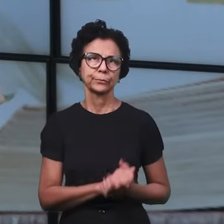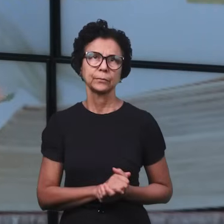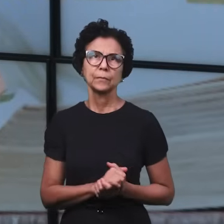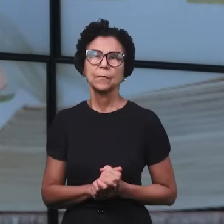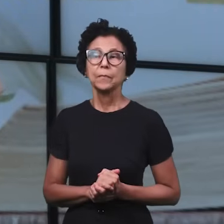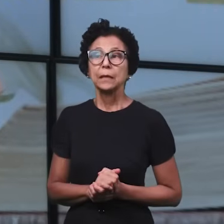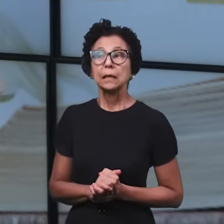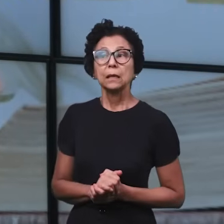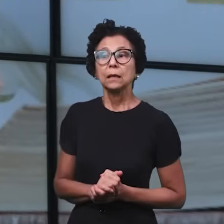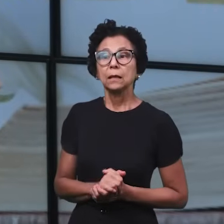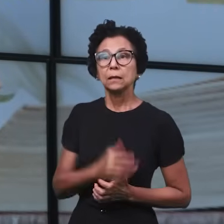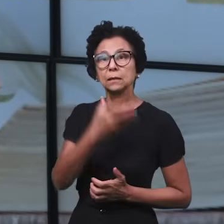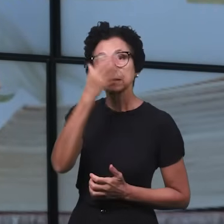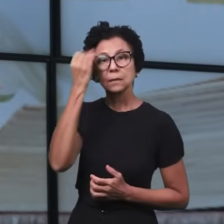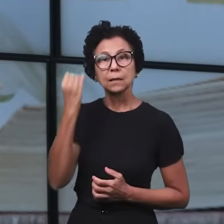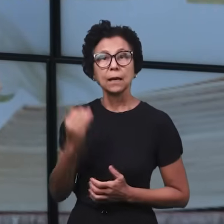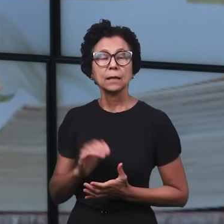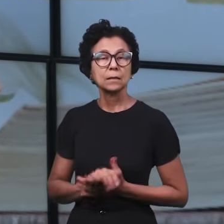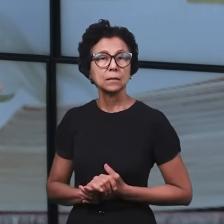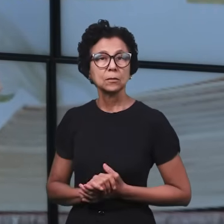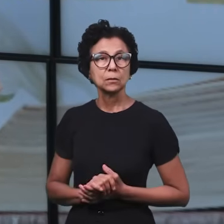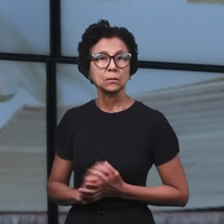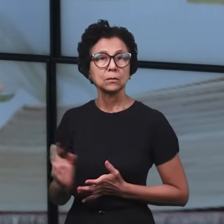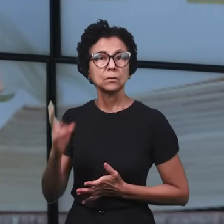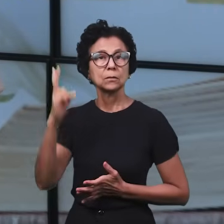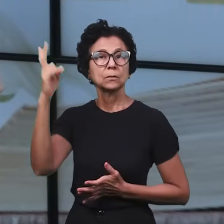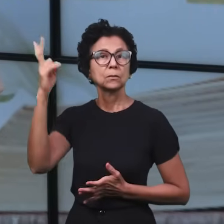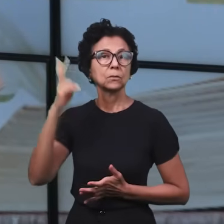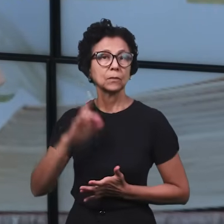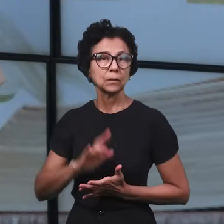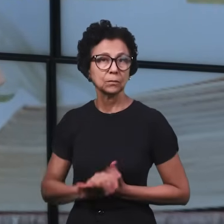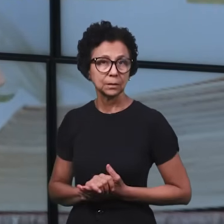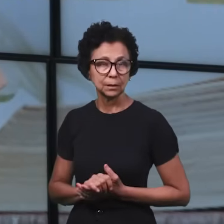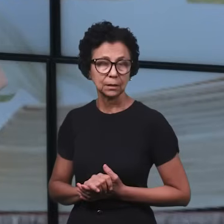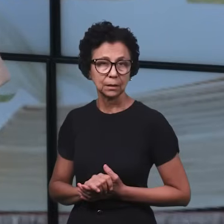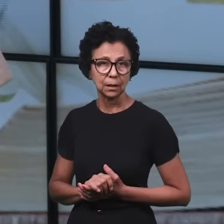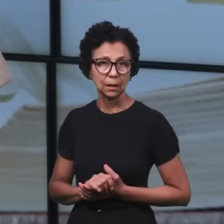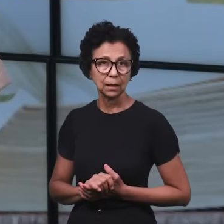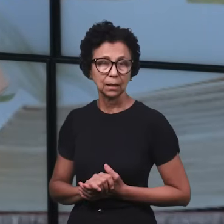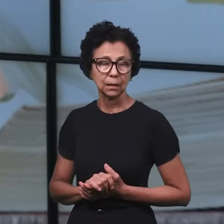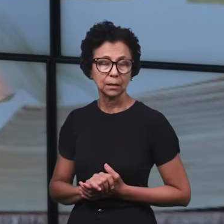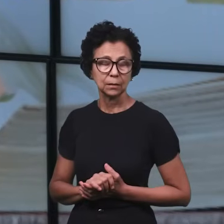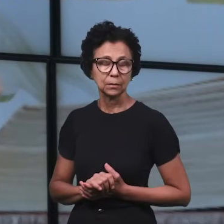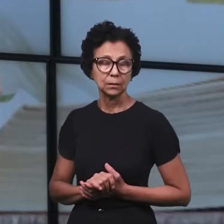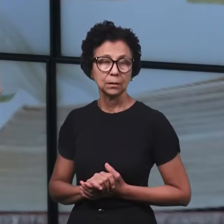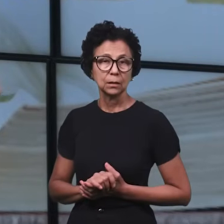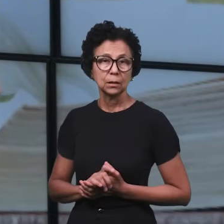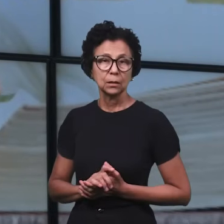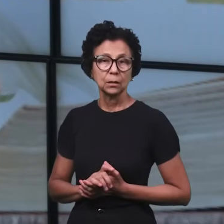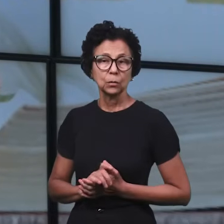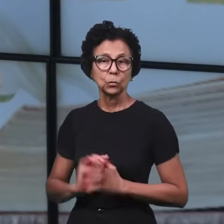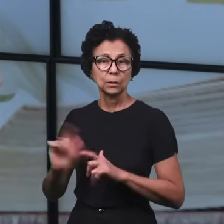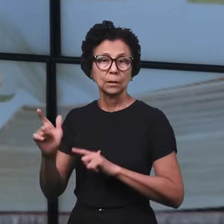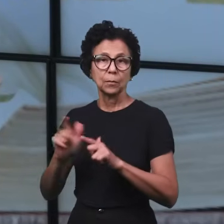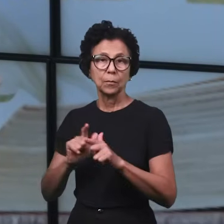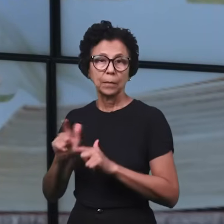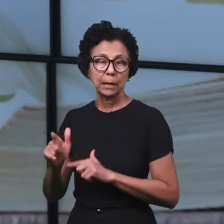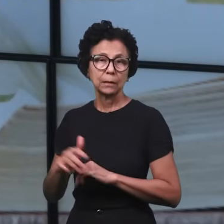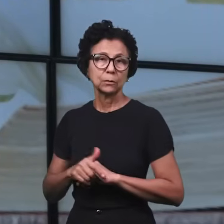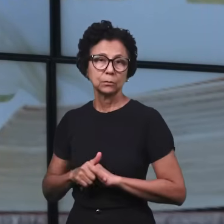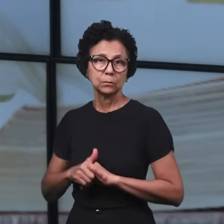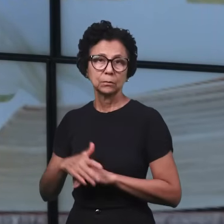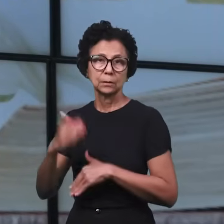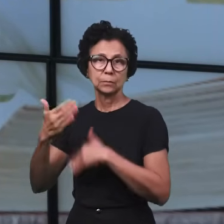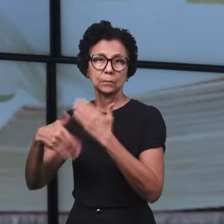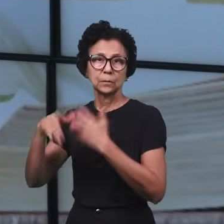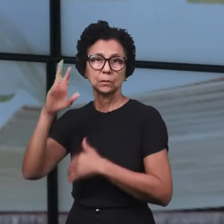E às vezes deixa de valorizar aquilo que é a nossa vocação, que é o trabalho que o Senhor nos deu. Não tem uma